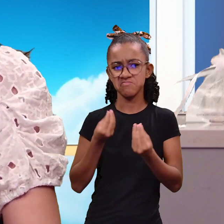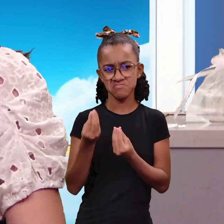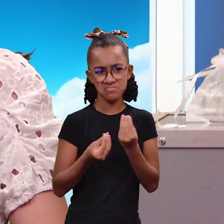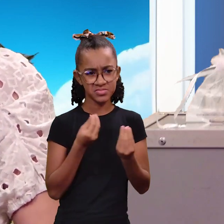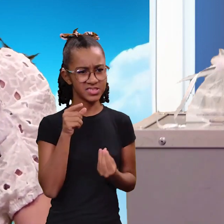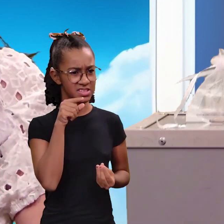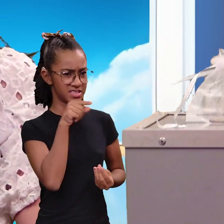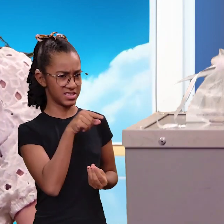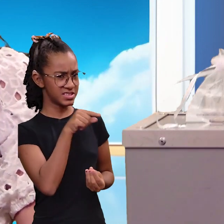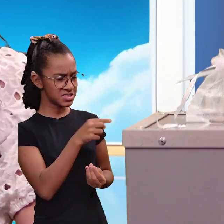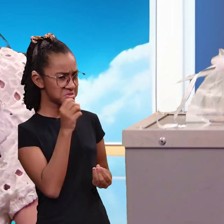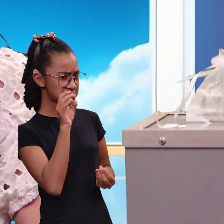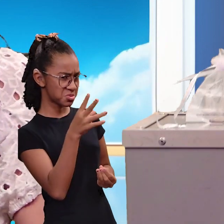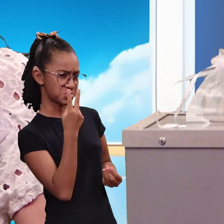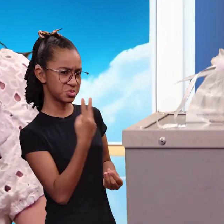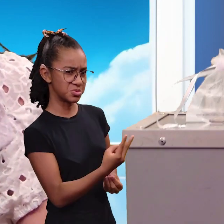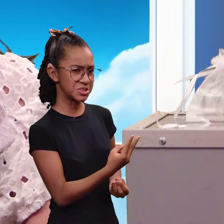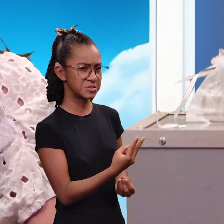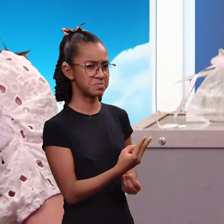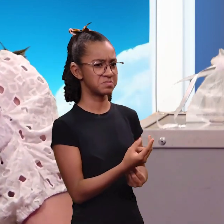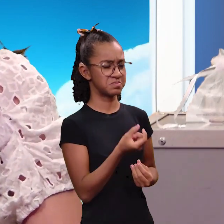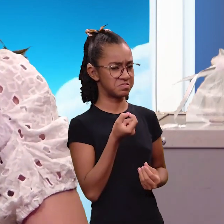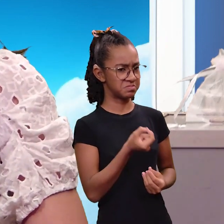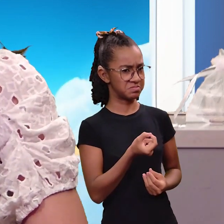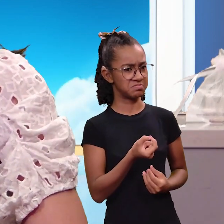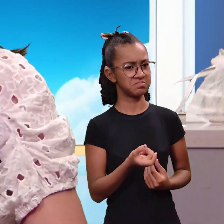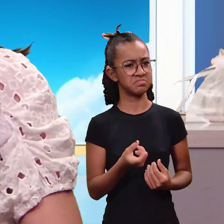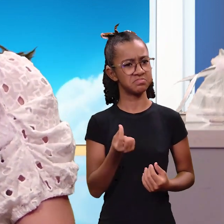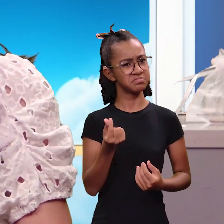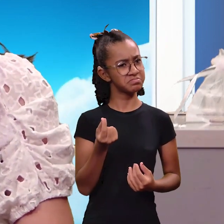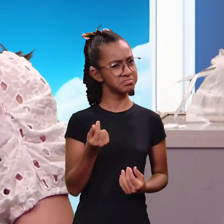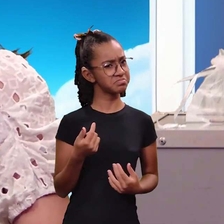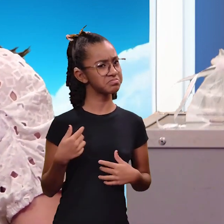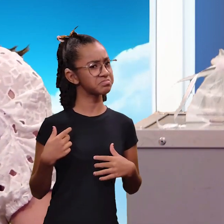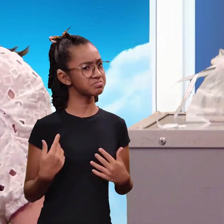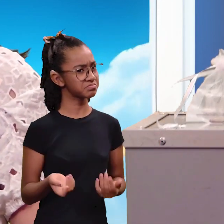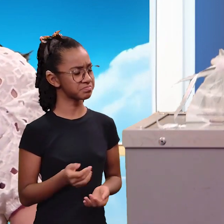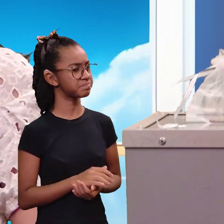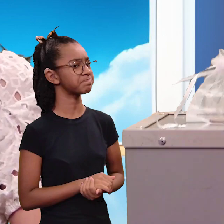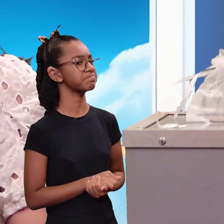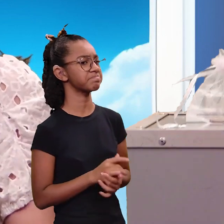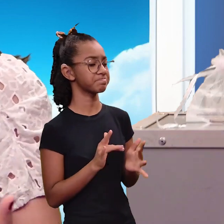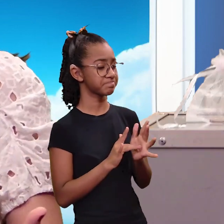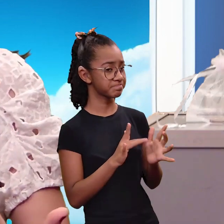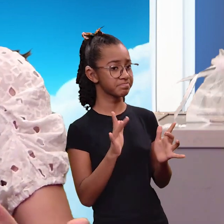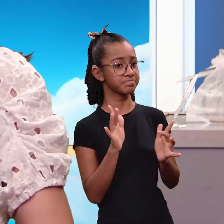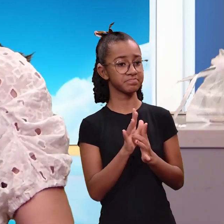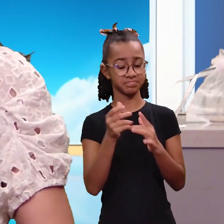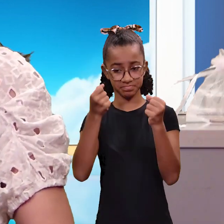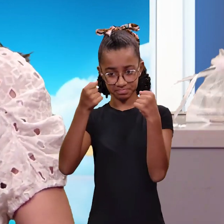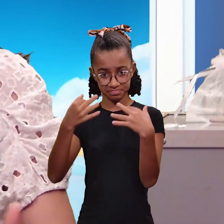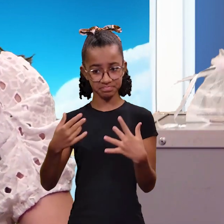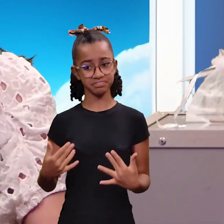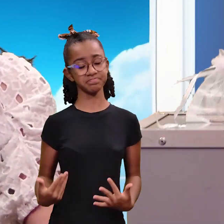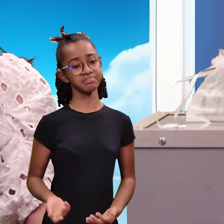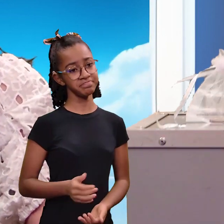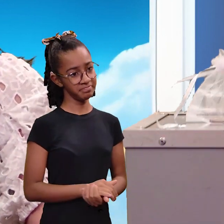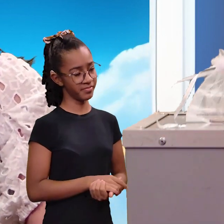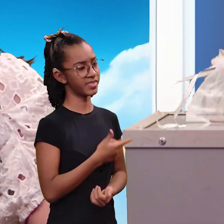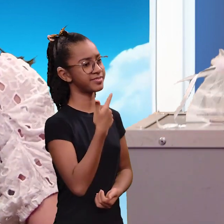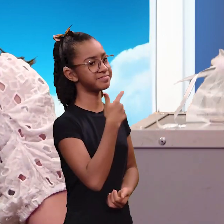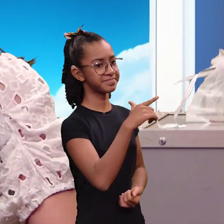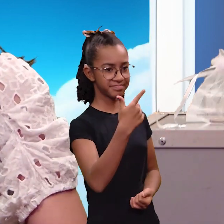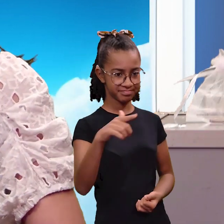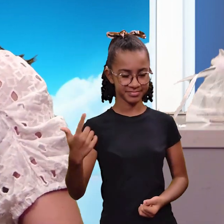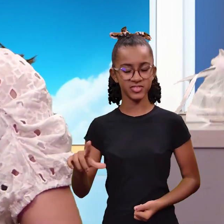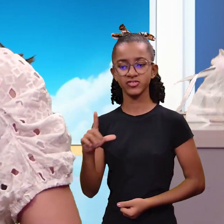ofertou? Ela deu duas moedas. E Jesus explicou: os outros deram aquilo que lhes sobrava, deram do